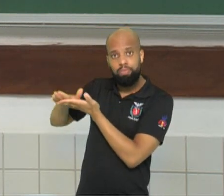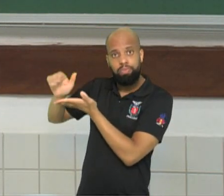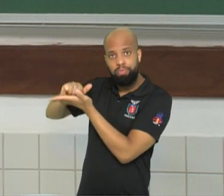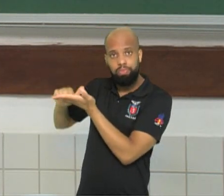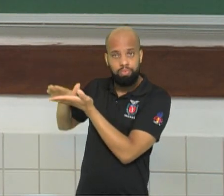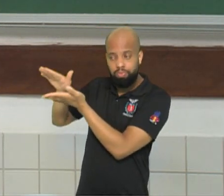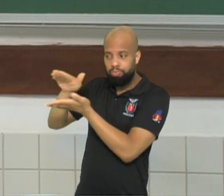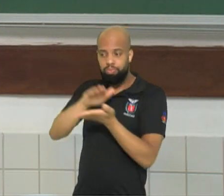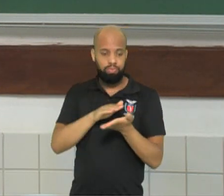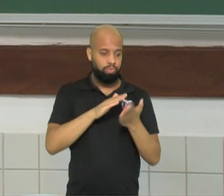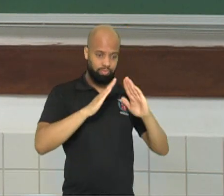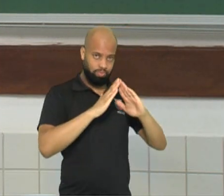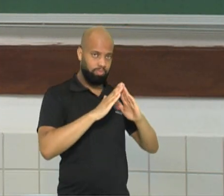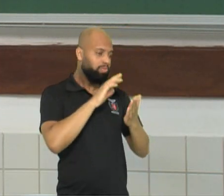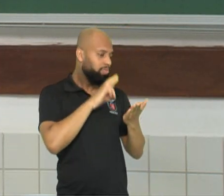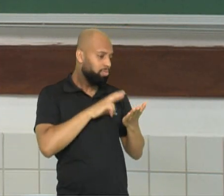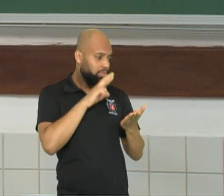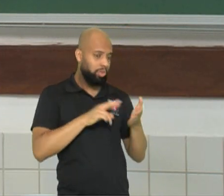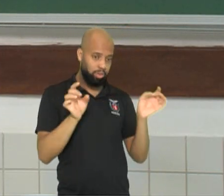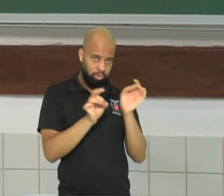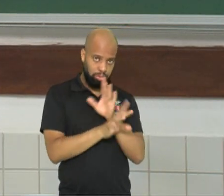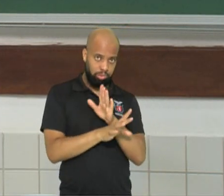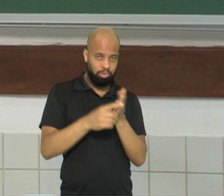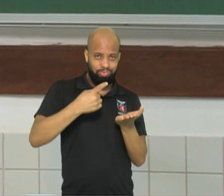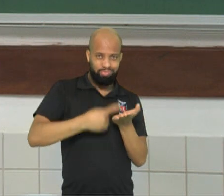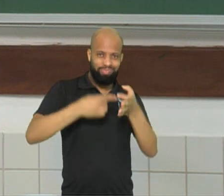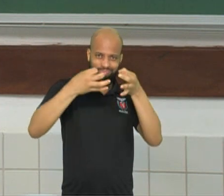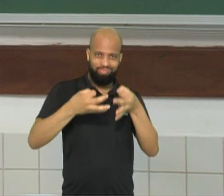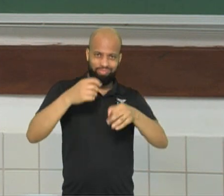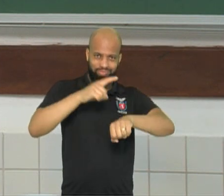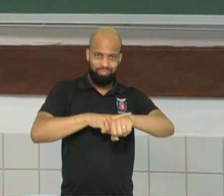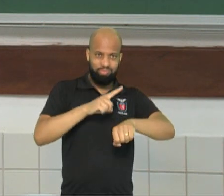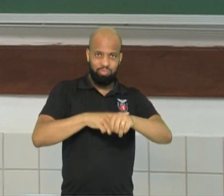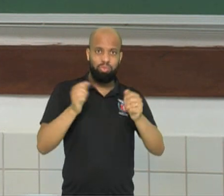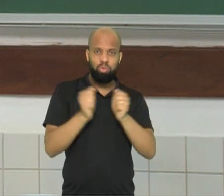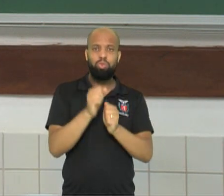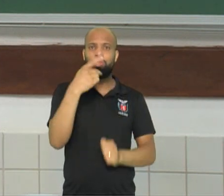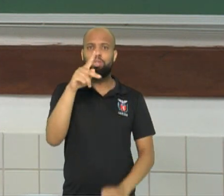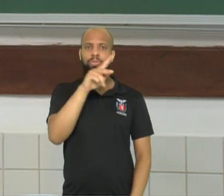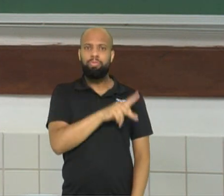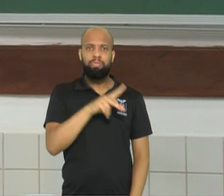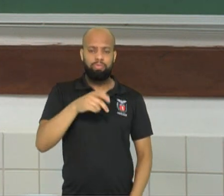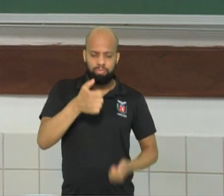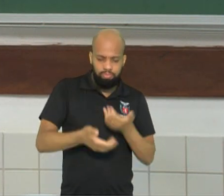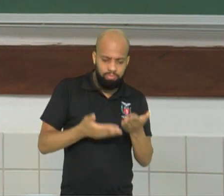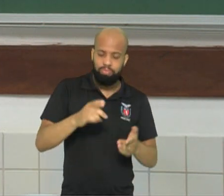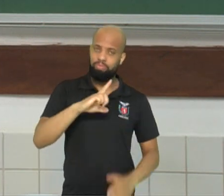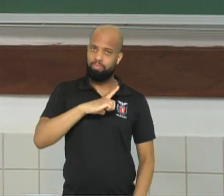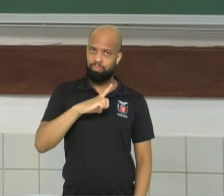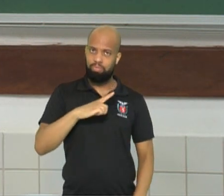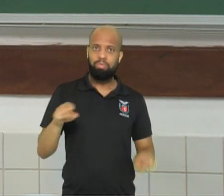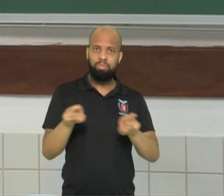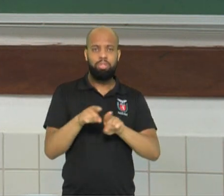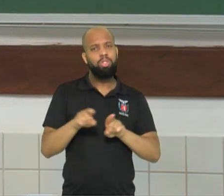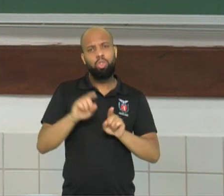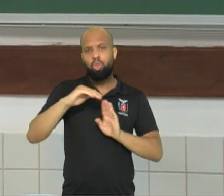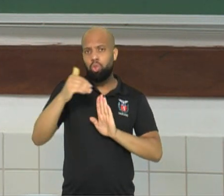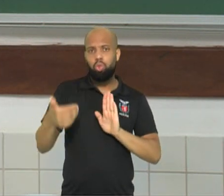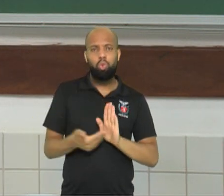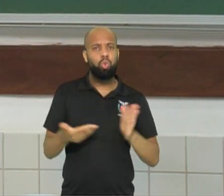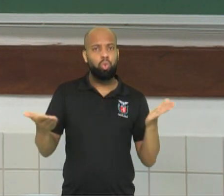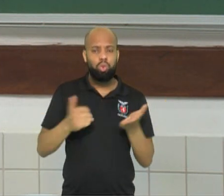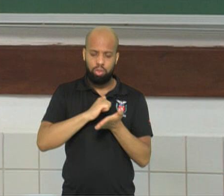para casa, resolva e depois marque um horarinho também com o seu professor para fazer atendimento. Tem que deixar todas